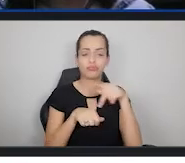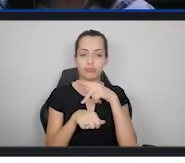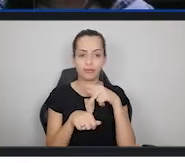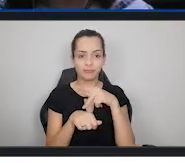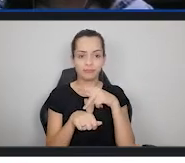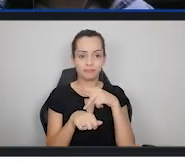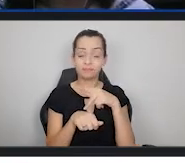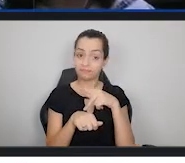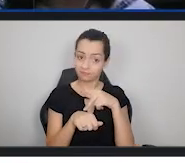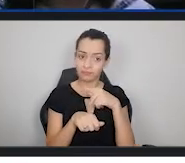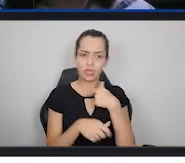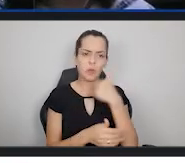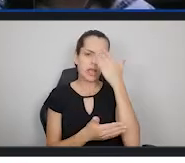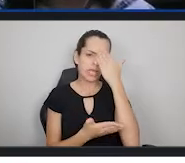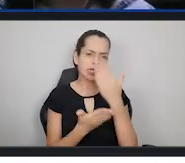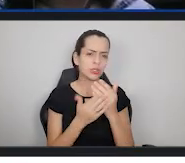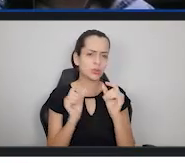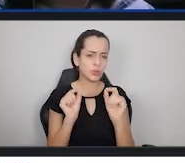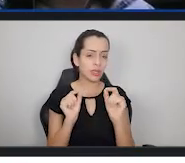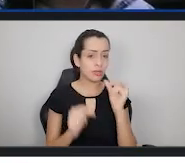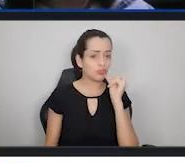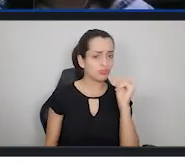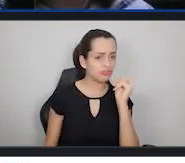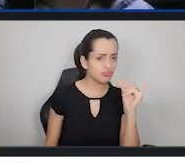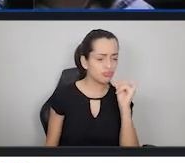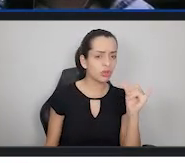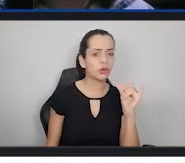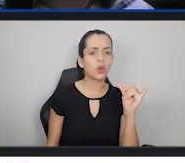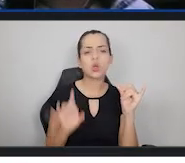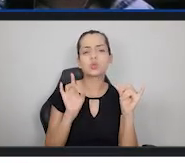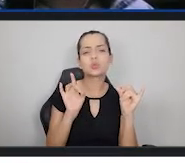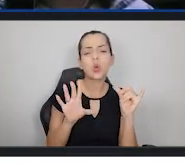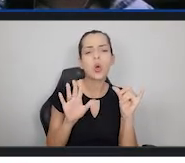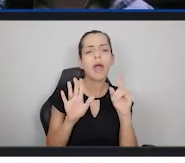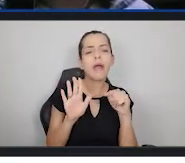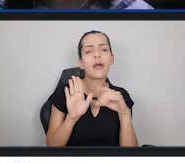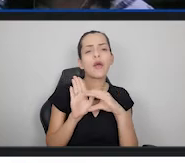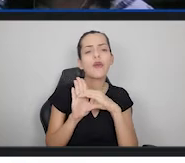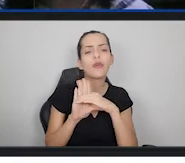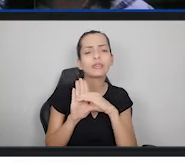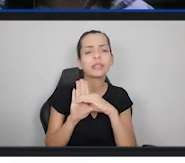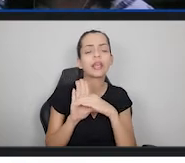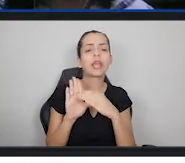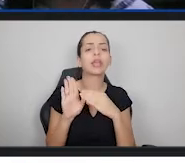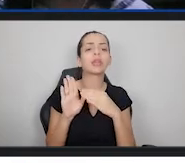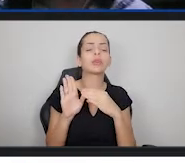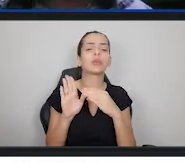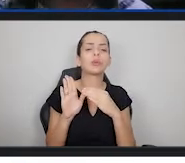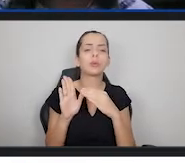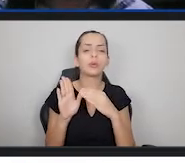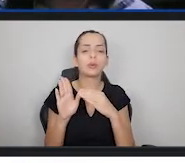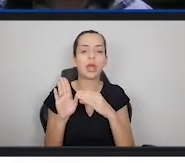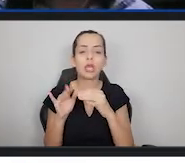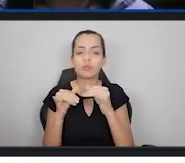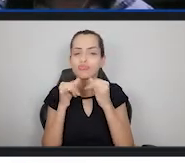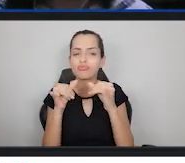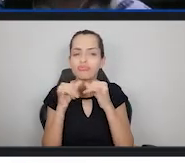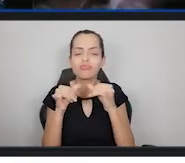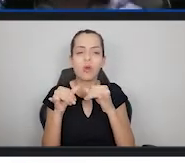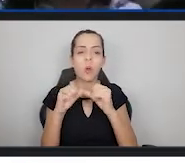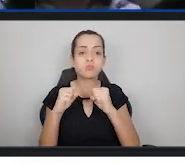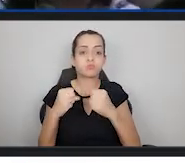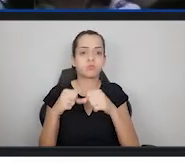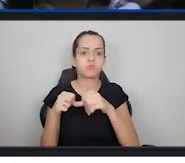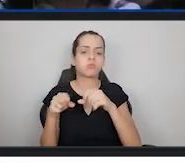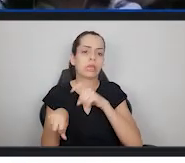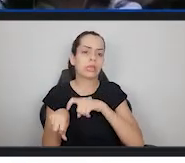das nações. Então, eu acredito que energia elétrica hoje ela vai além desse conceito de somente a capacidade